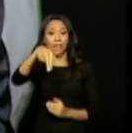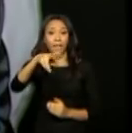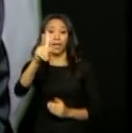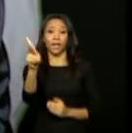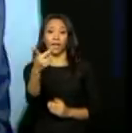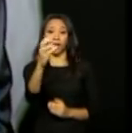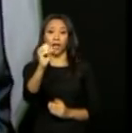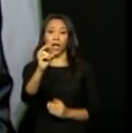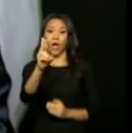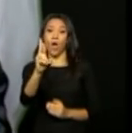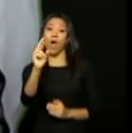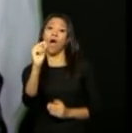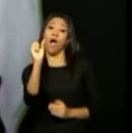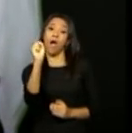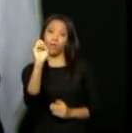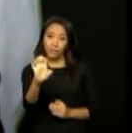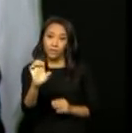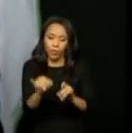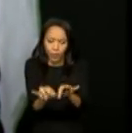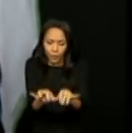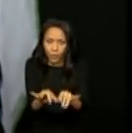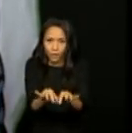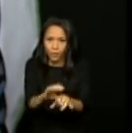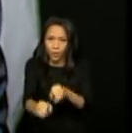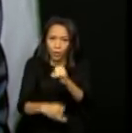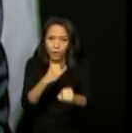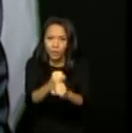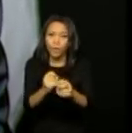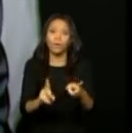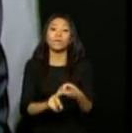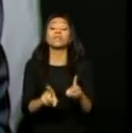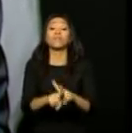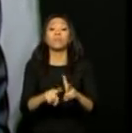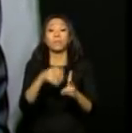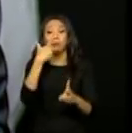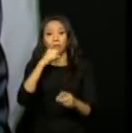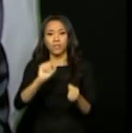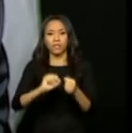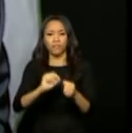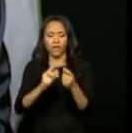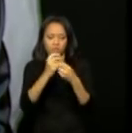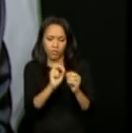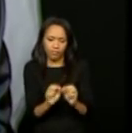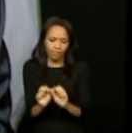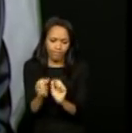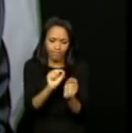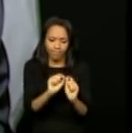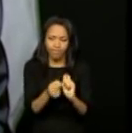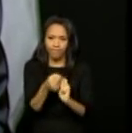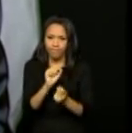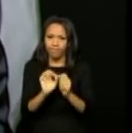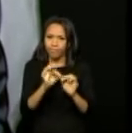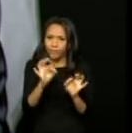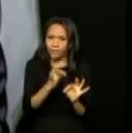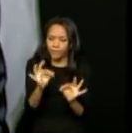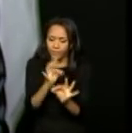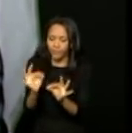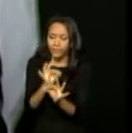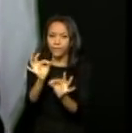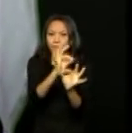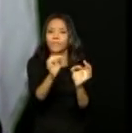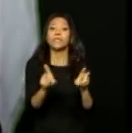sinfônicas e das folias de reis, dos artesãos e dos hackers, dos mestres da tradição e